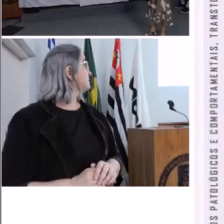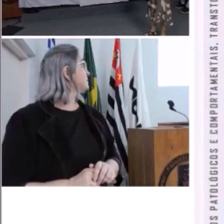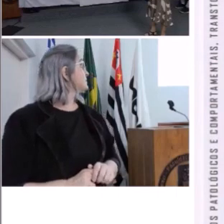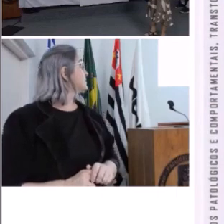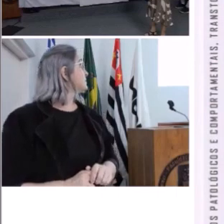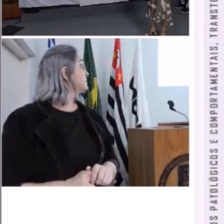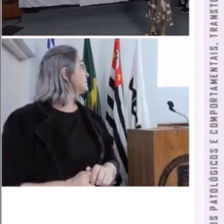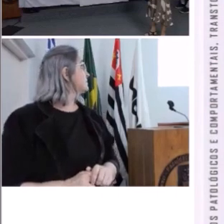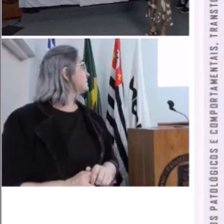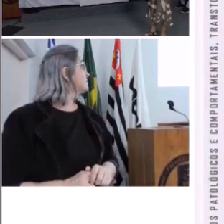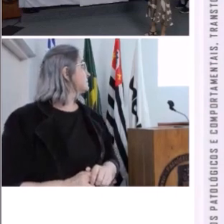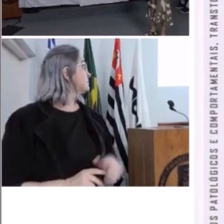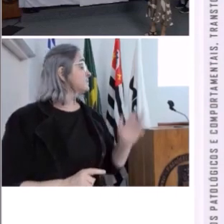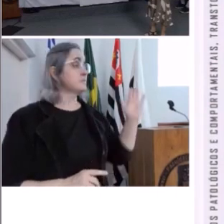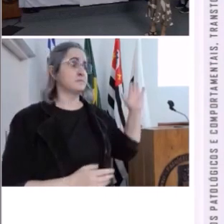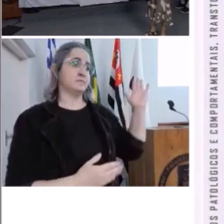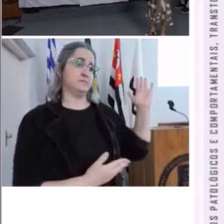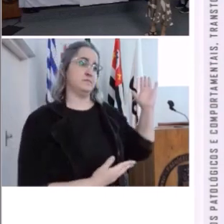discrasia.